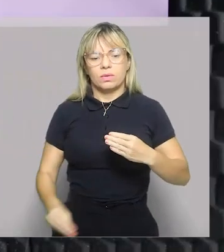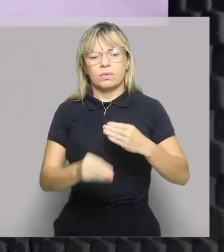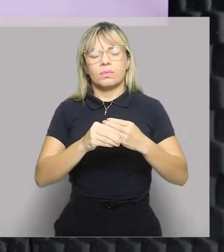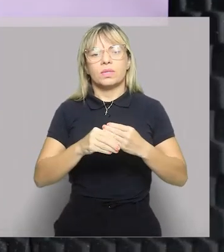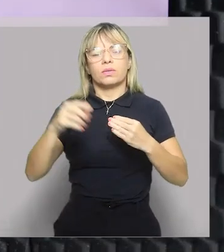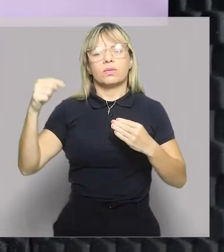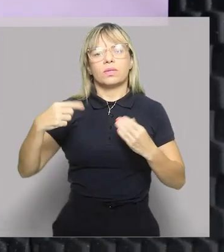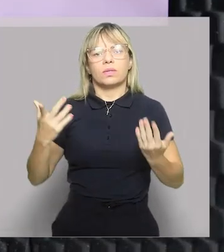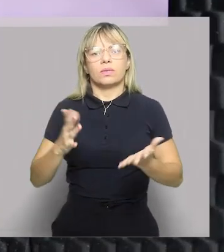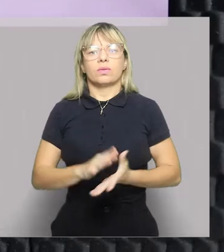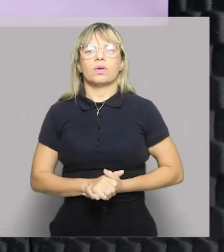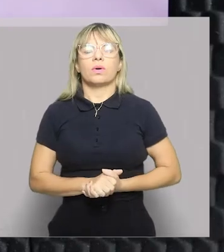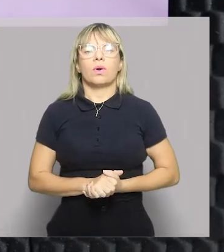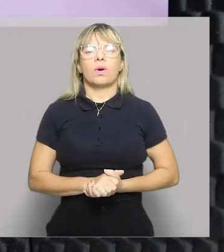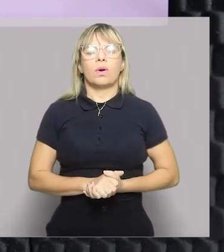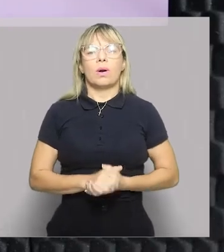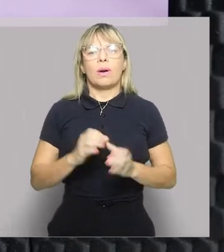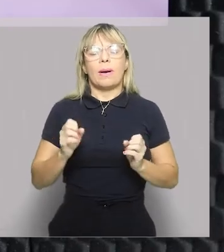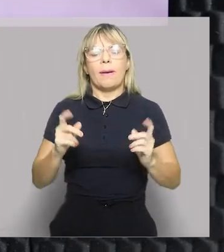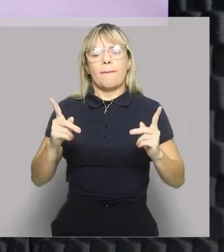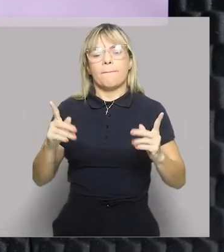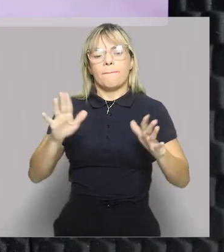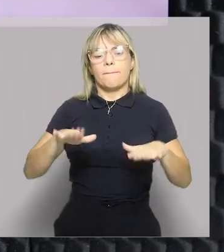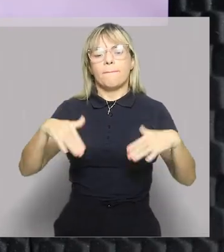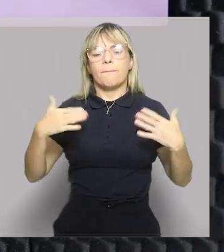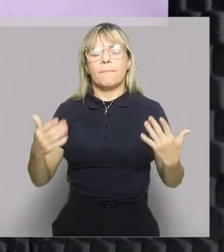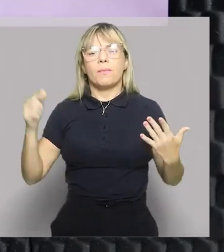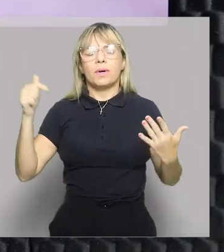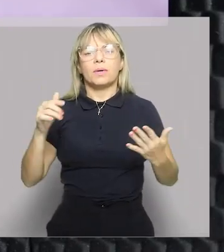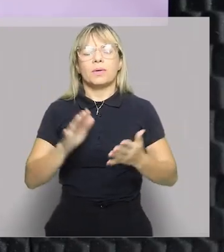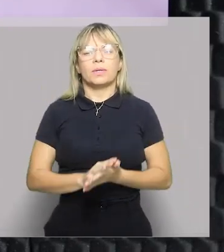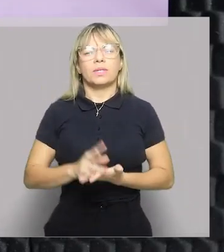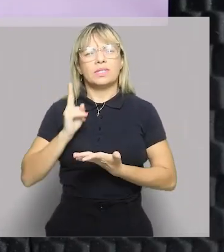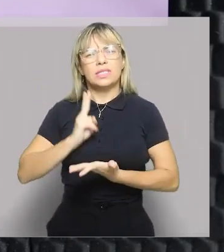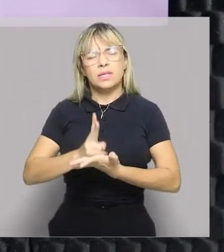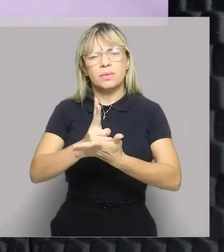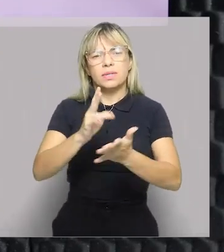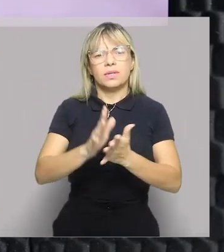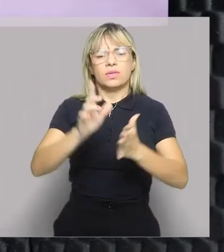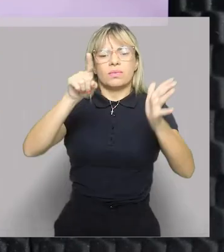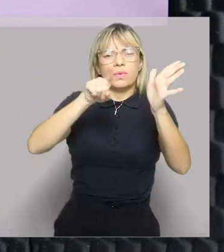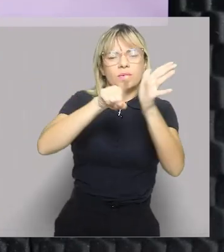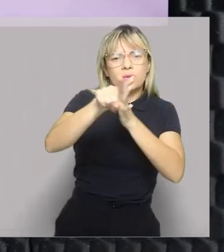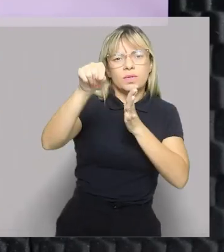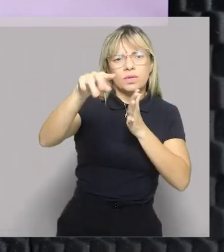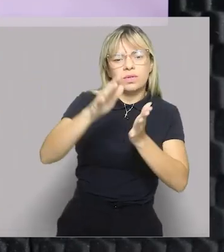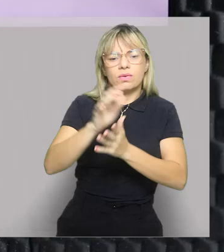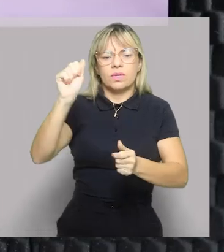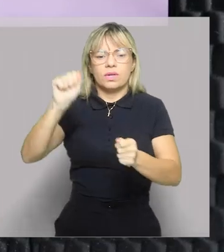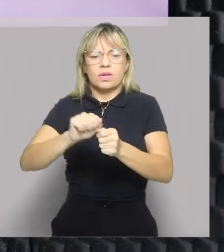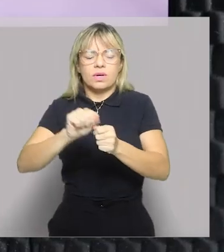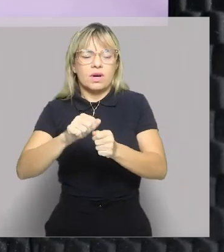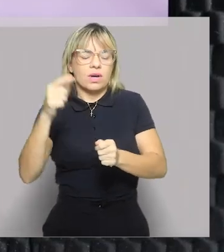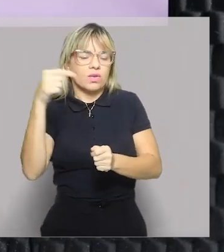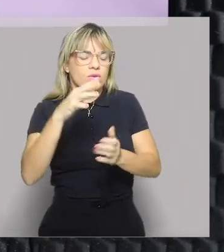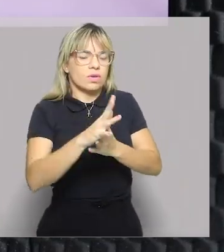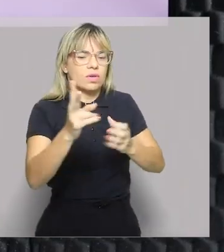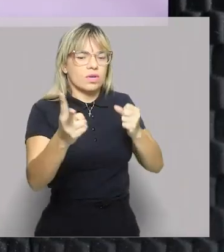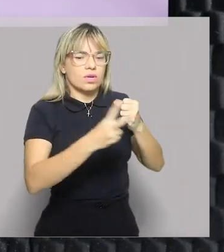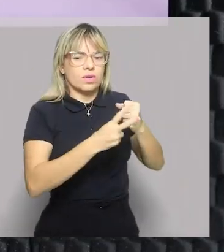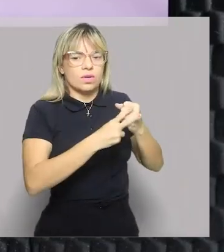exigem um complemento, tá? Ele exige há sempre uma pergunta, a pergunta que se faz ao verbo. Quando se diz,